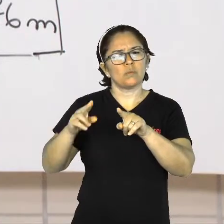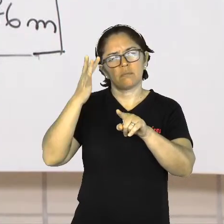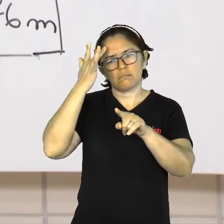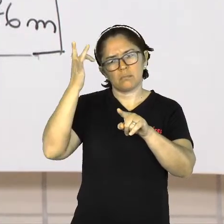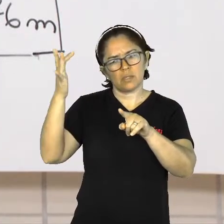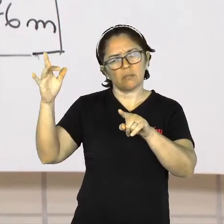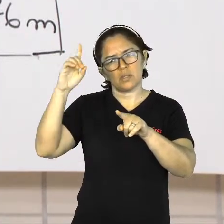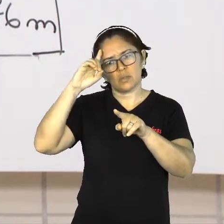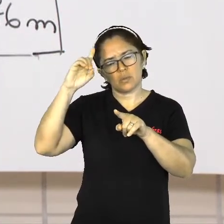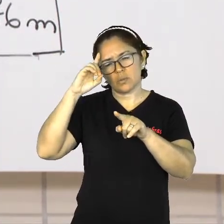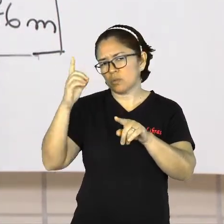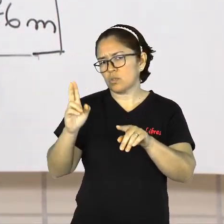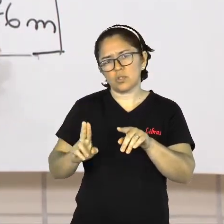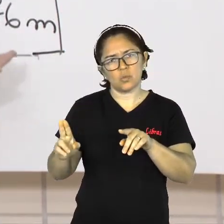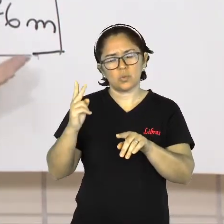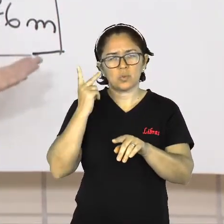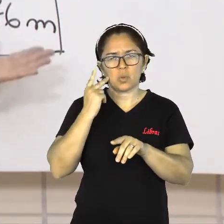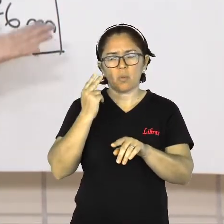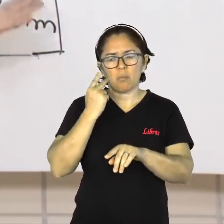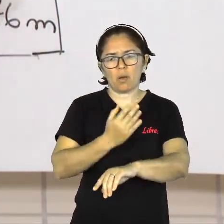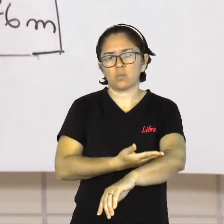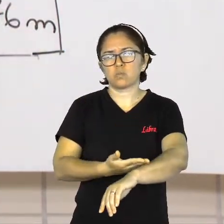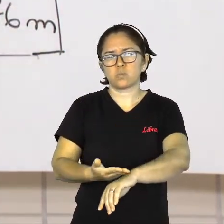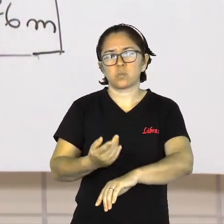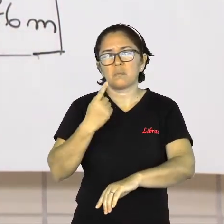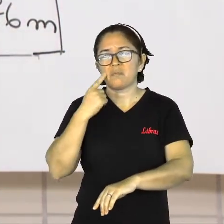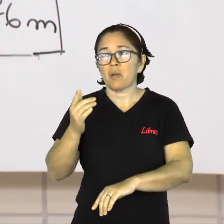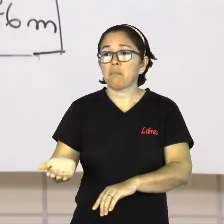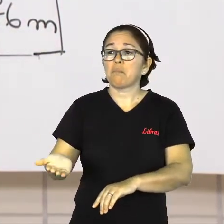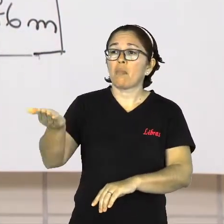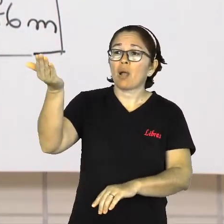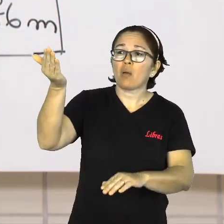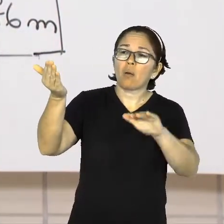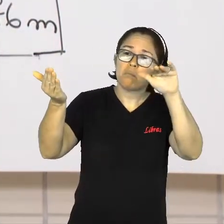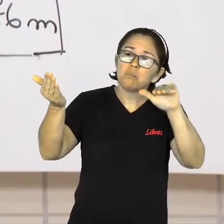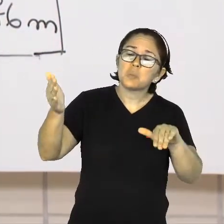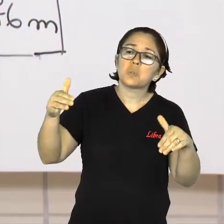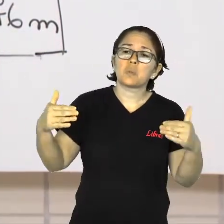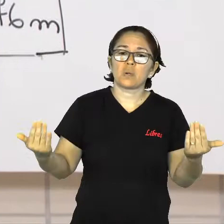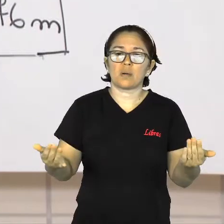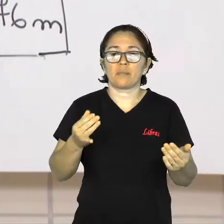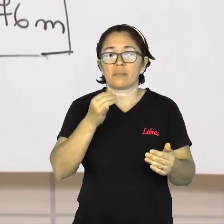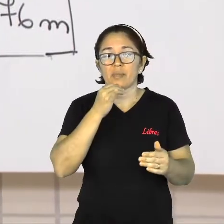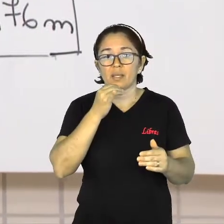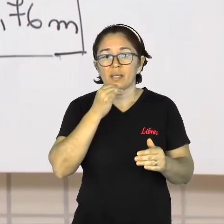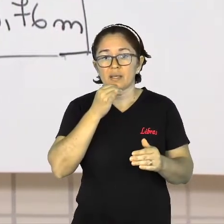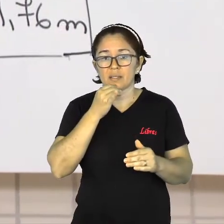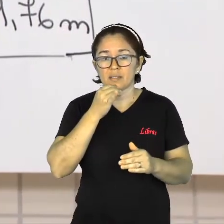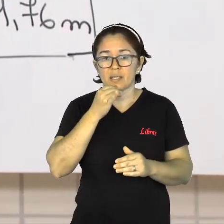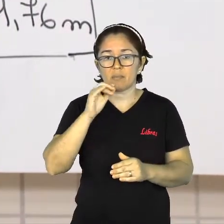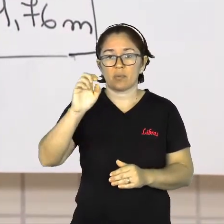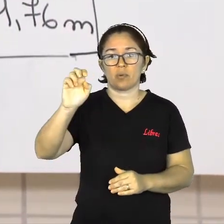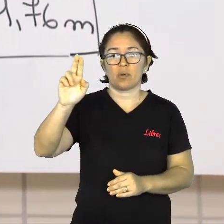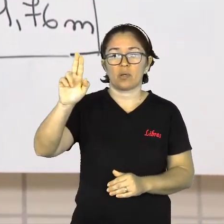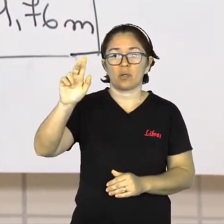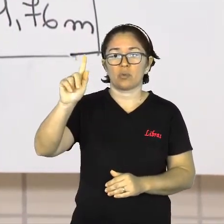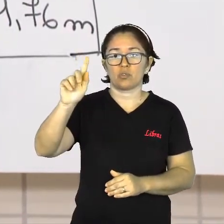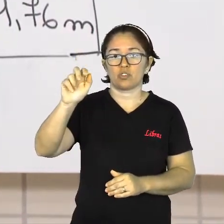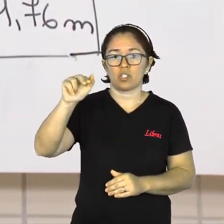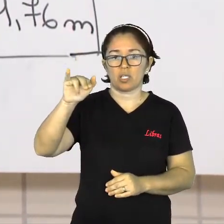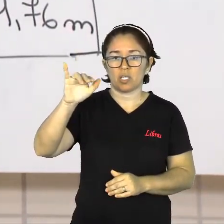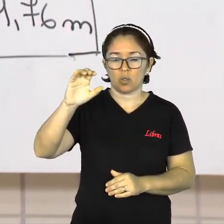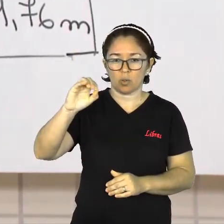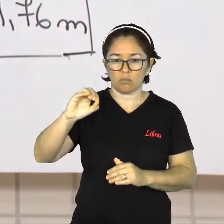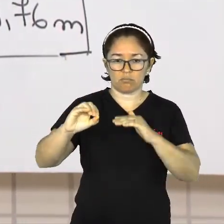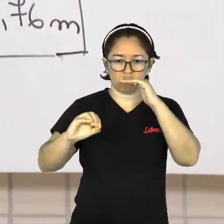ver quem é maior, quem é menor. Depois do Eugênio, turma, quem é que seria o outro mais baixinho?